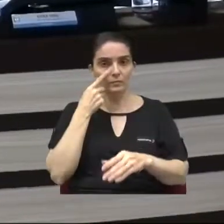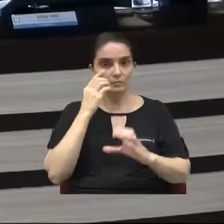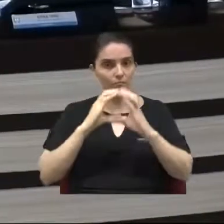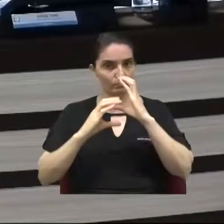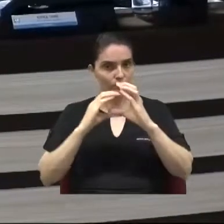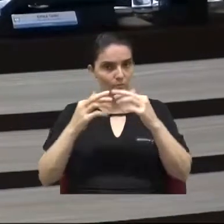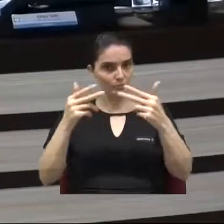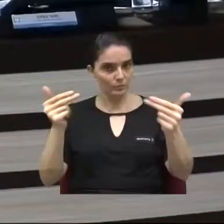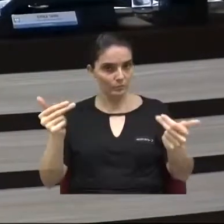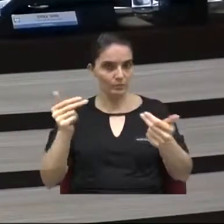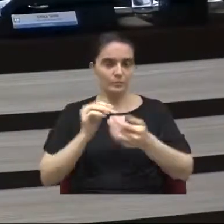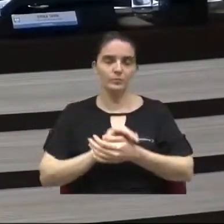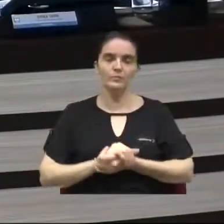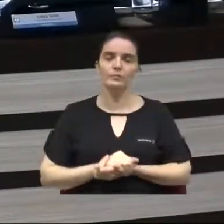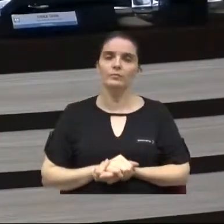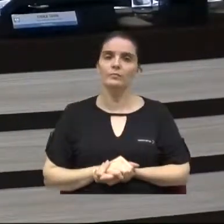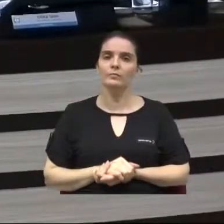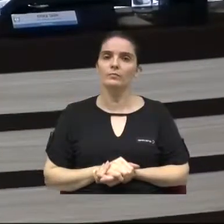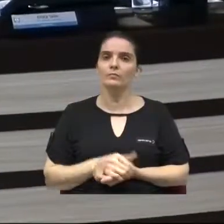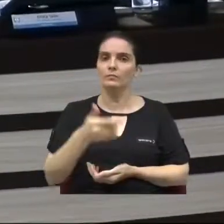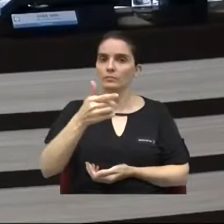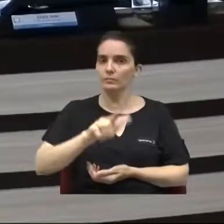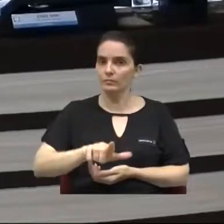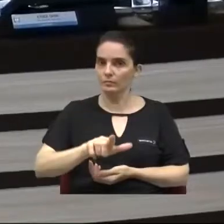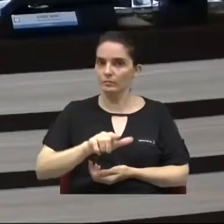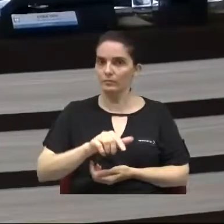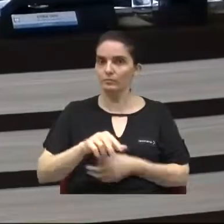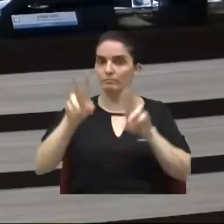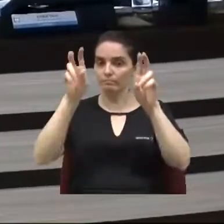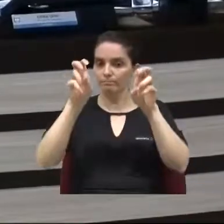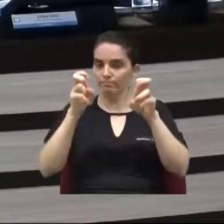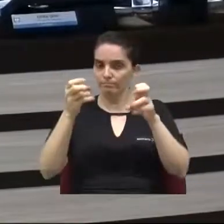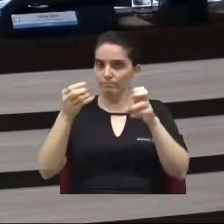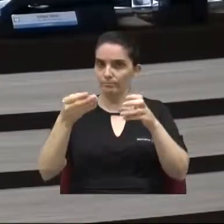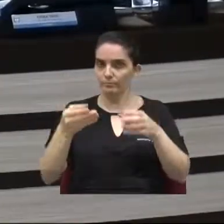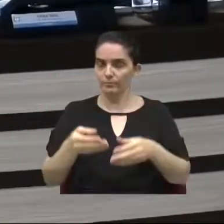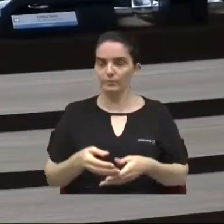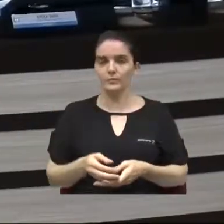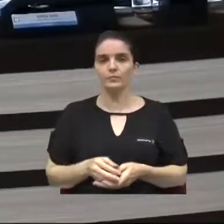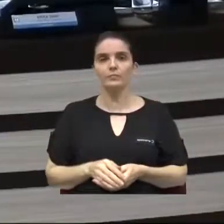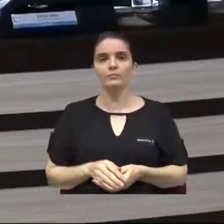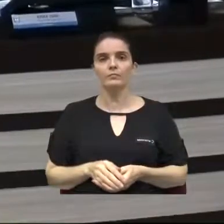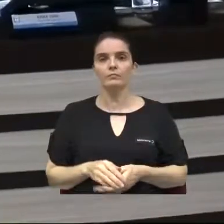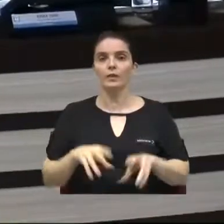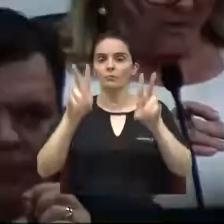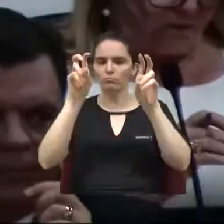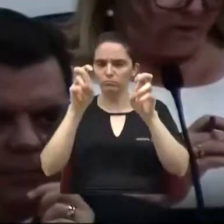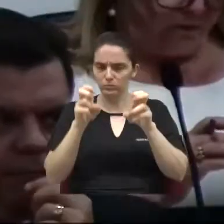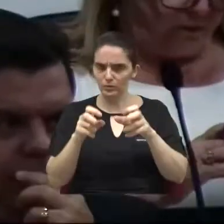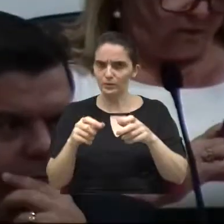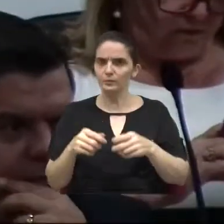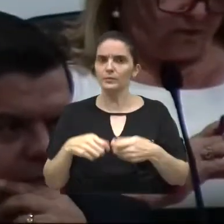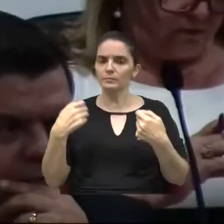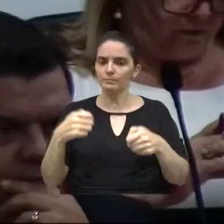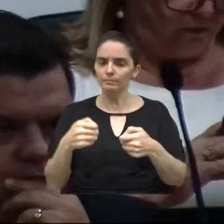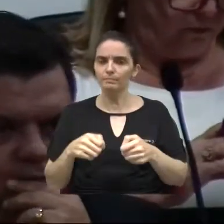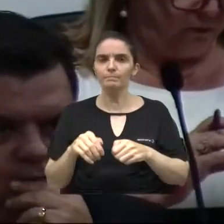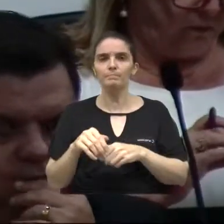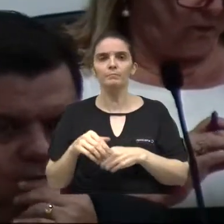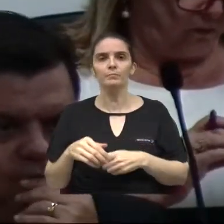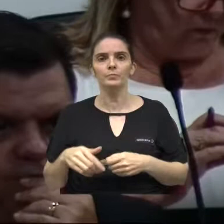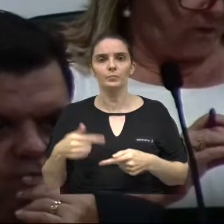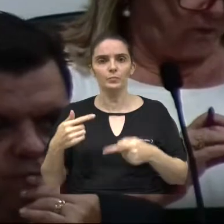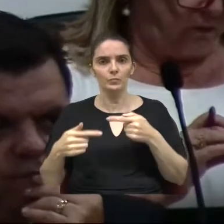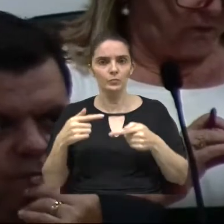dos meios de comunicação. Novamente, nós estamos com esse assunto, um assunto pertinente para a nossa cidade. Eu, como